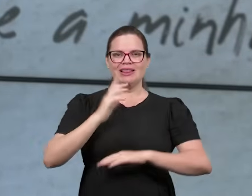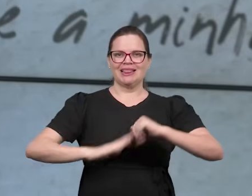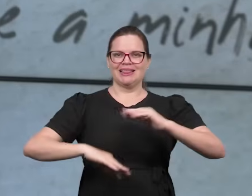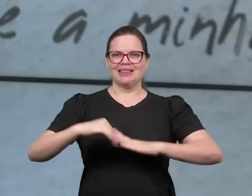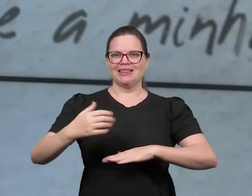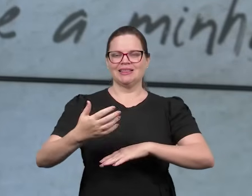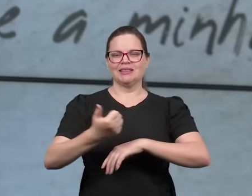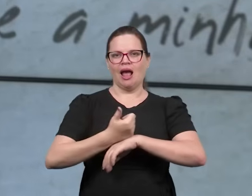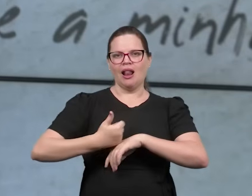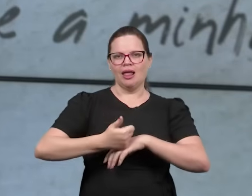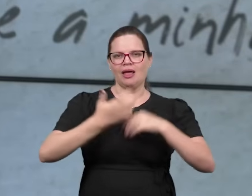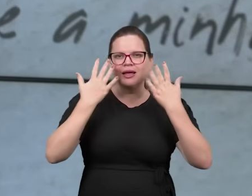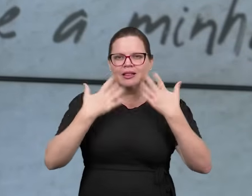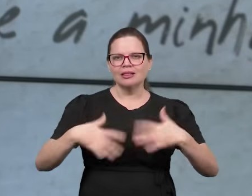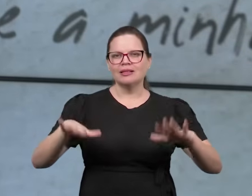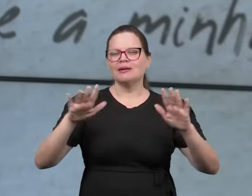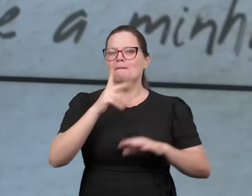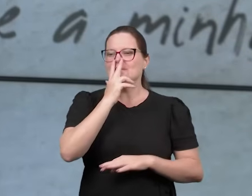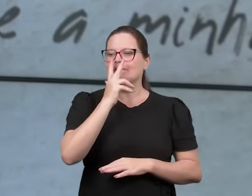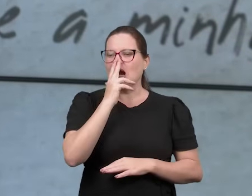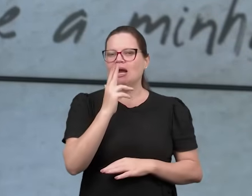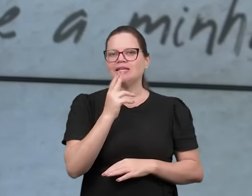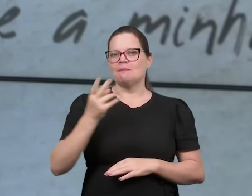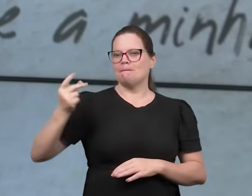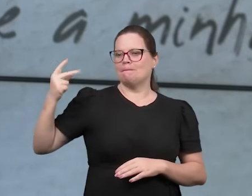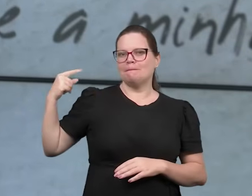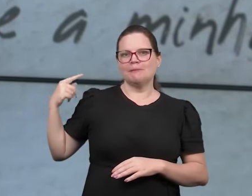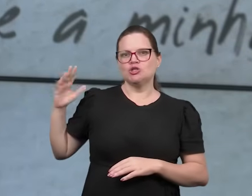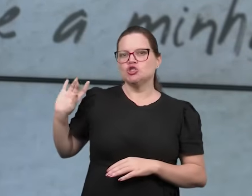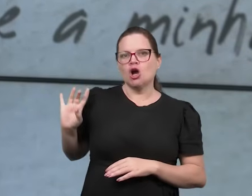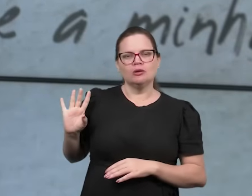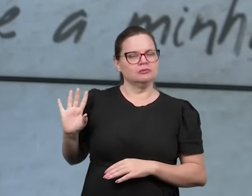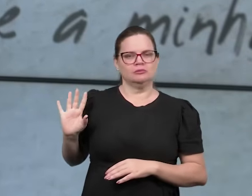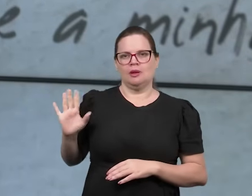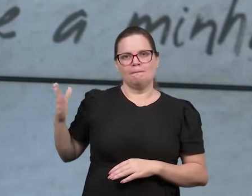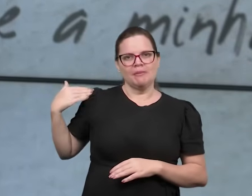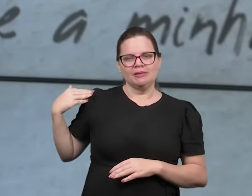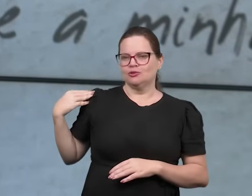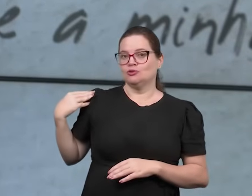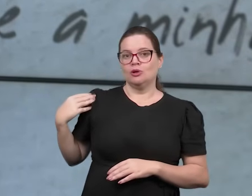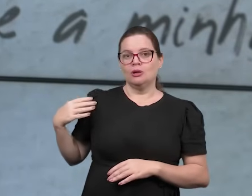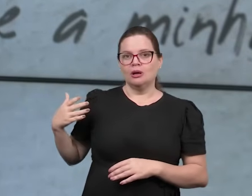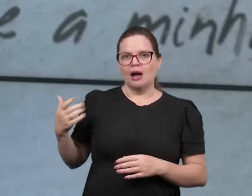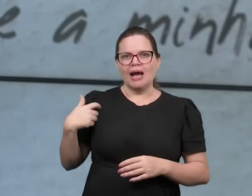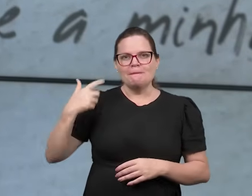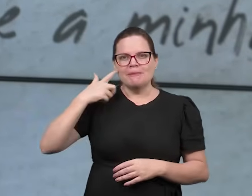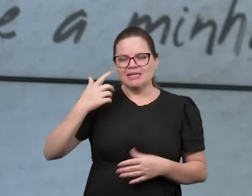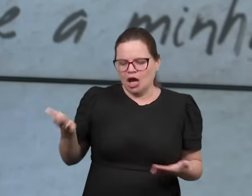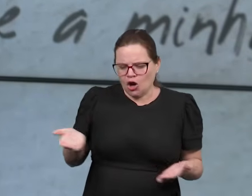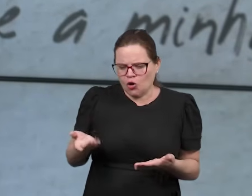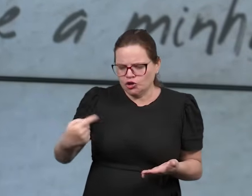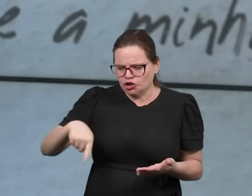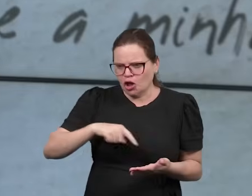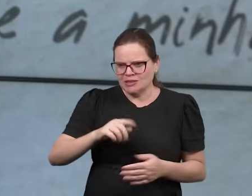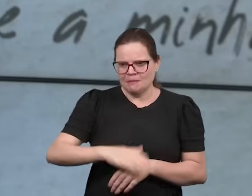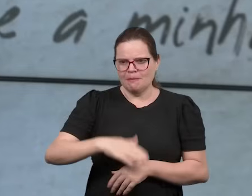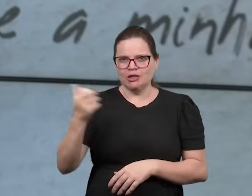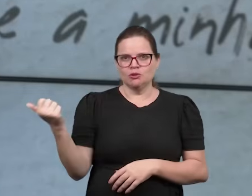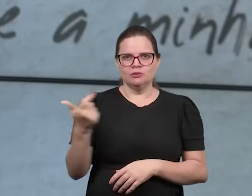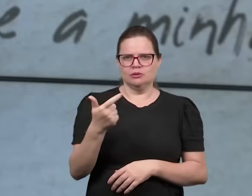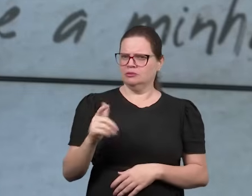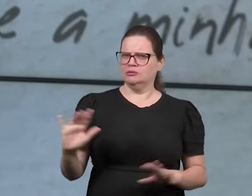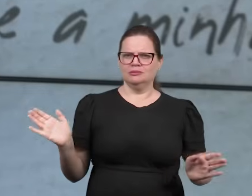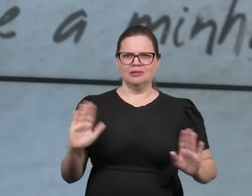pode até pensar, cair no erro de achar que hoje nós somos mais talentosos e tudo, mas como lá atrás, né? Antes de diluvianos já eram